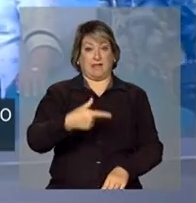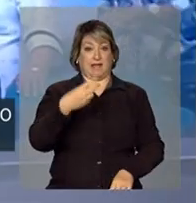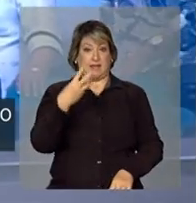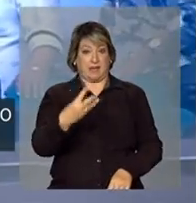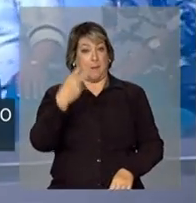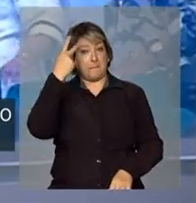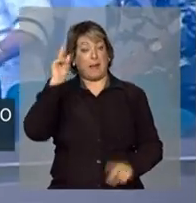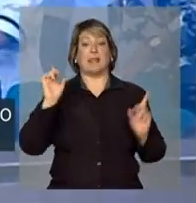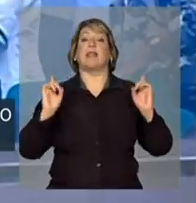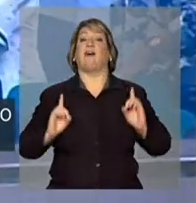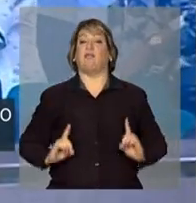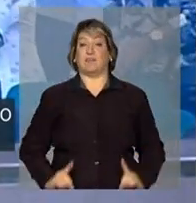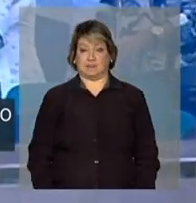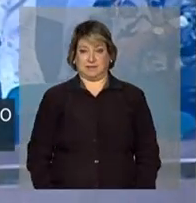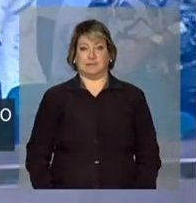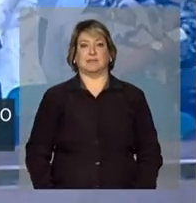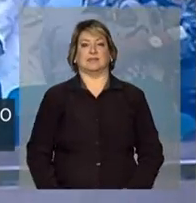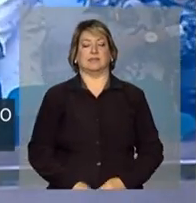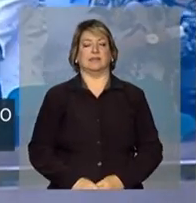para deficientes.